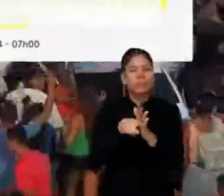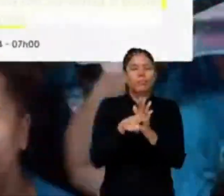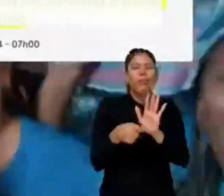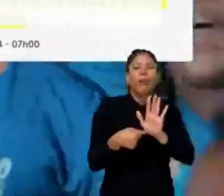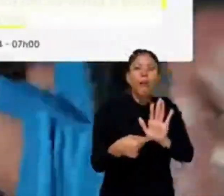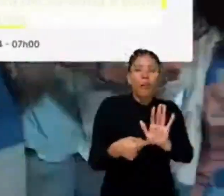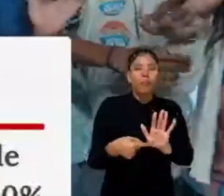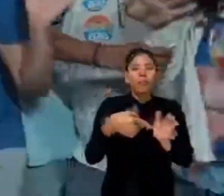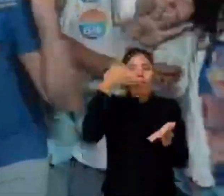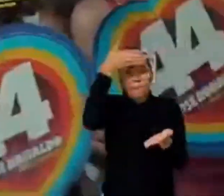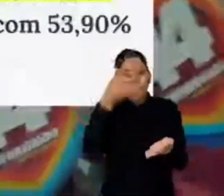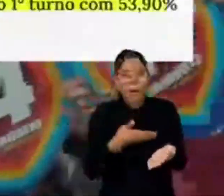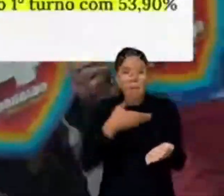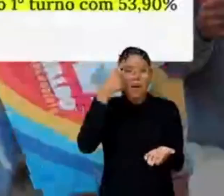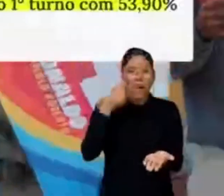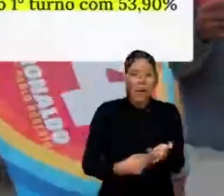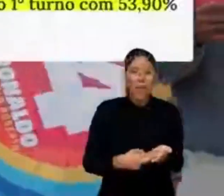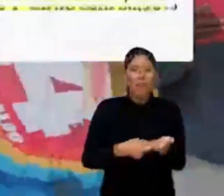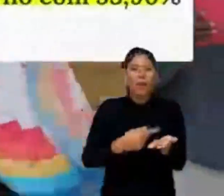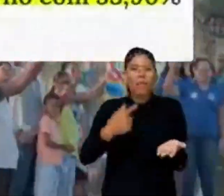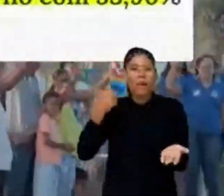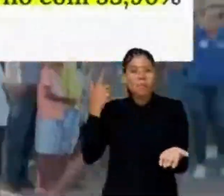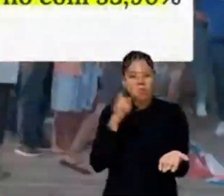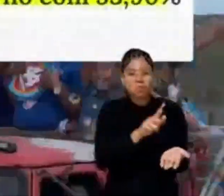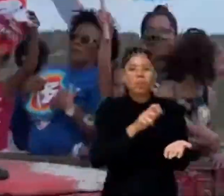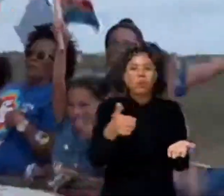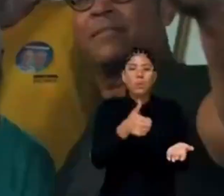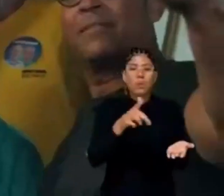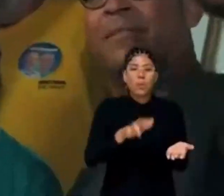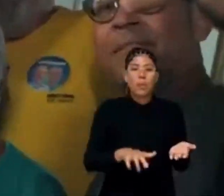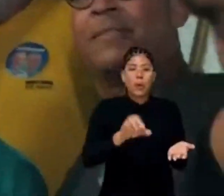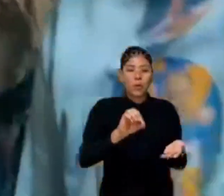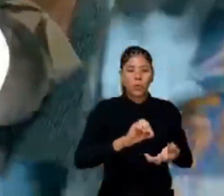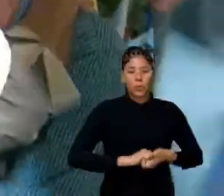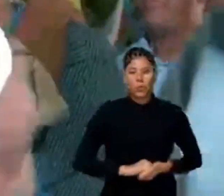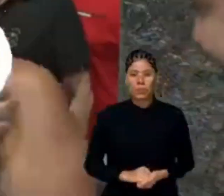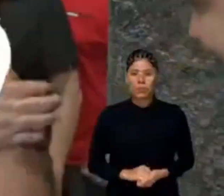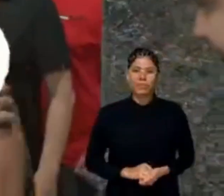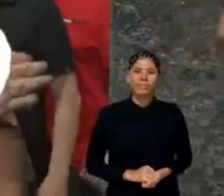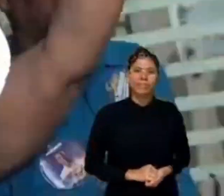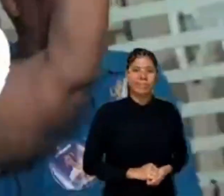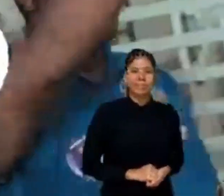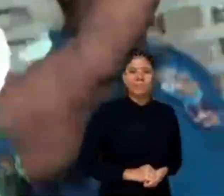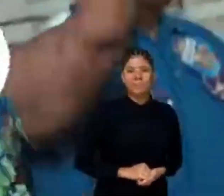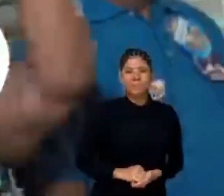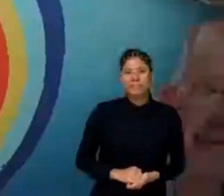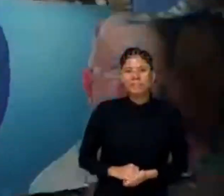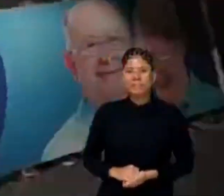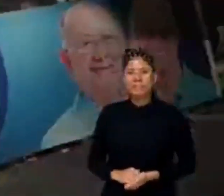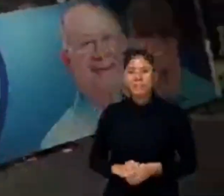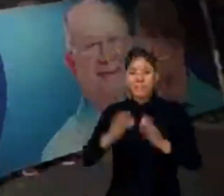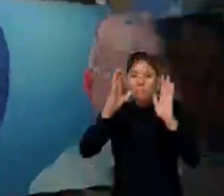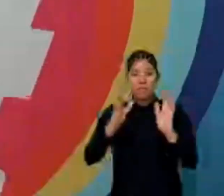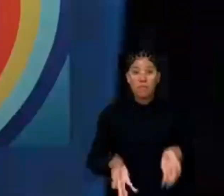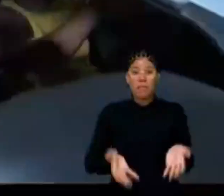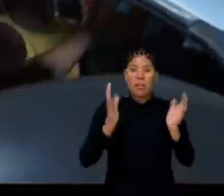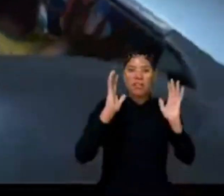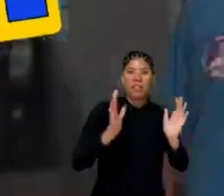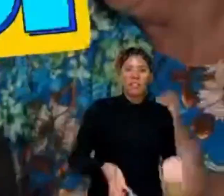Séculos, pesquisa Economic. Todas confirmam a vitória de José Ronaldo no primeiro turno.